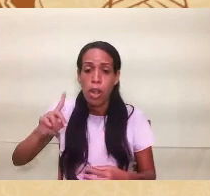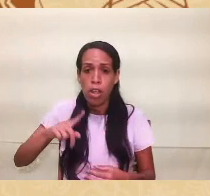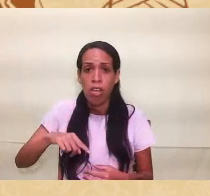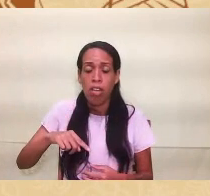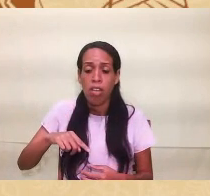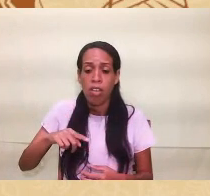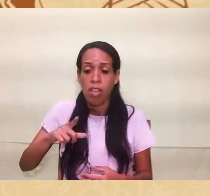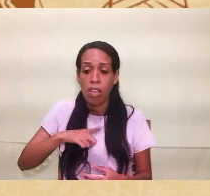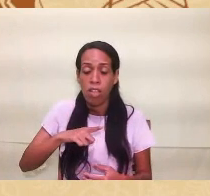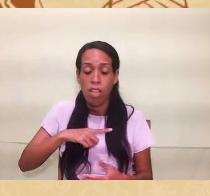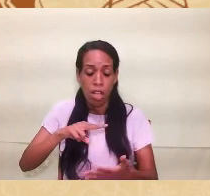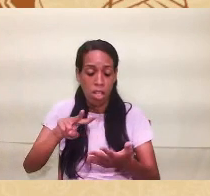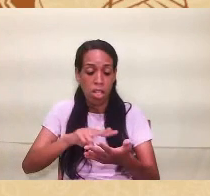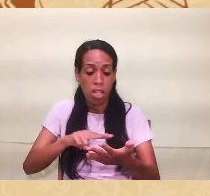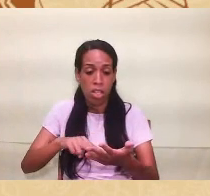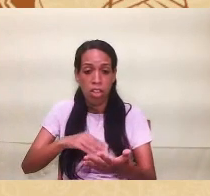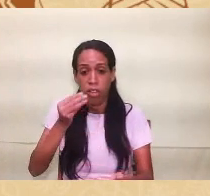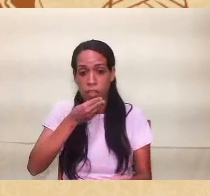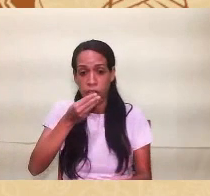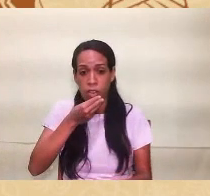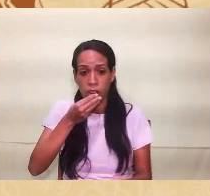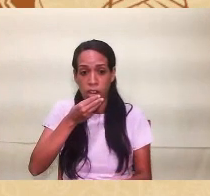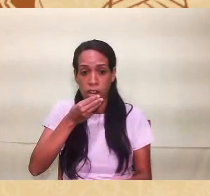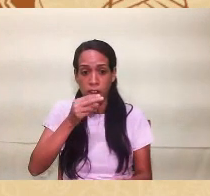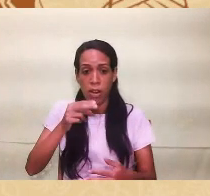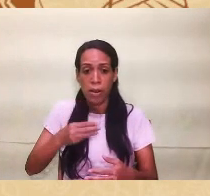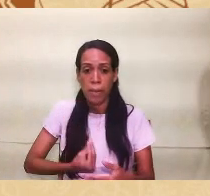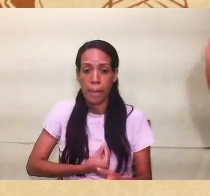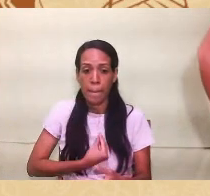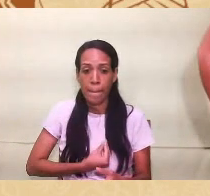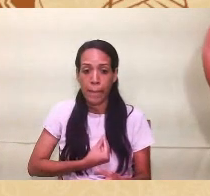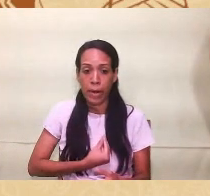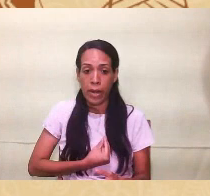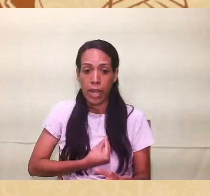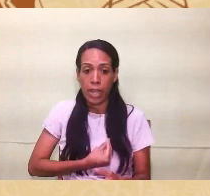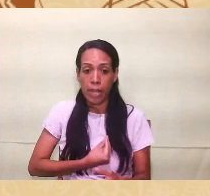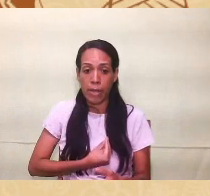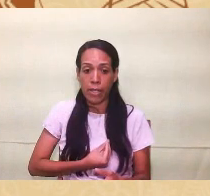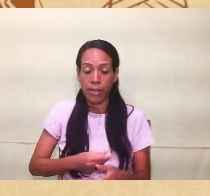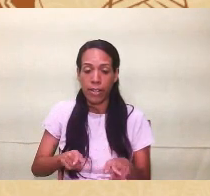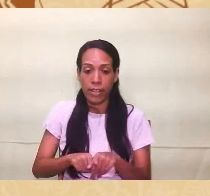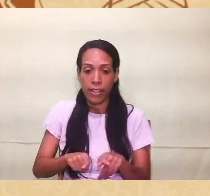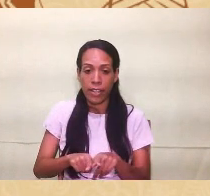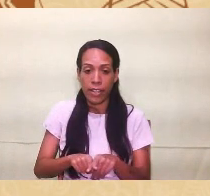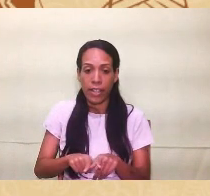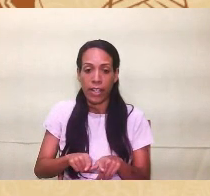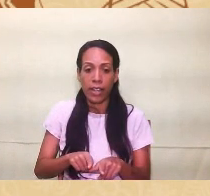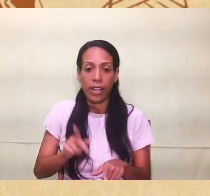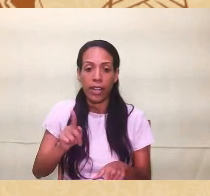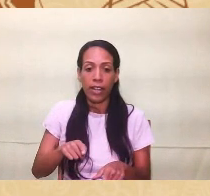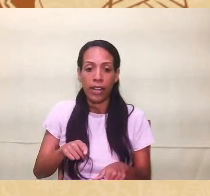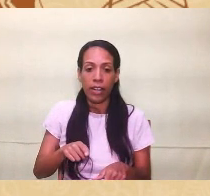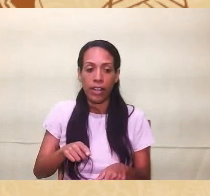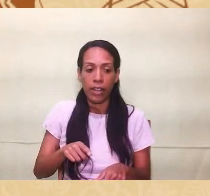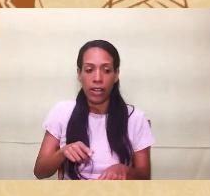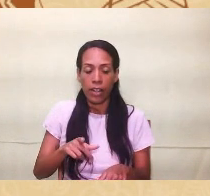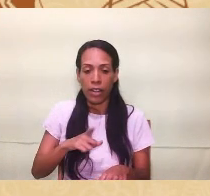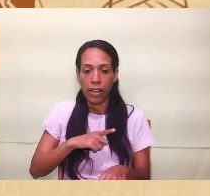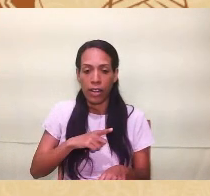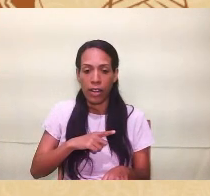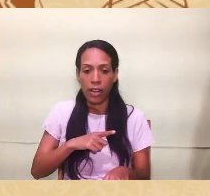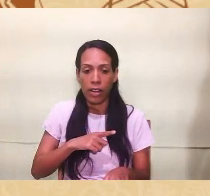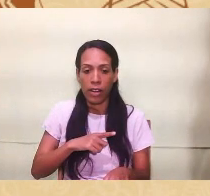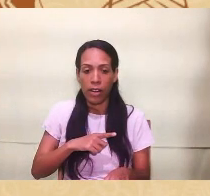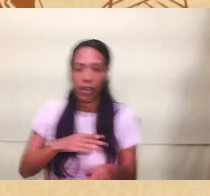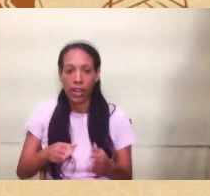na minha leitura, enfraquece o presente, né? Você tem que lutar pelo hoje. Hoje já é o porvir, hoje já é o novo. A gente pede a licença